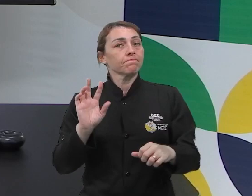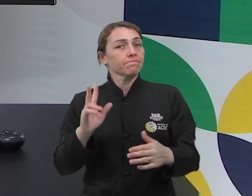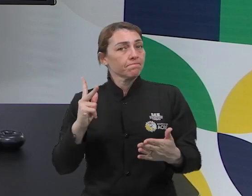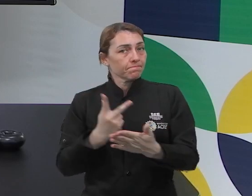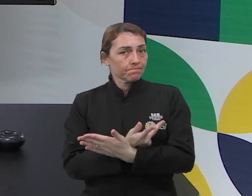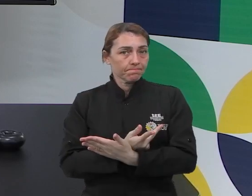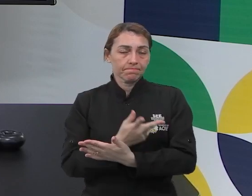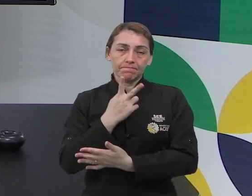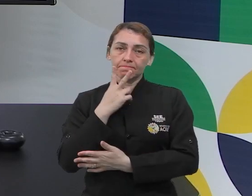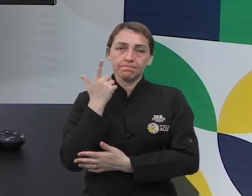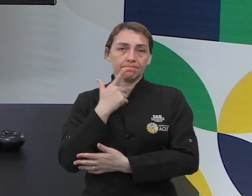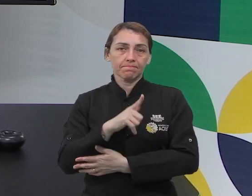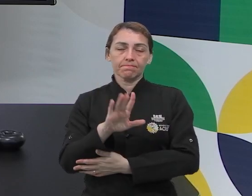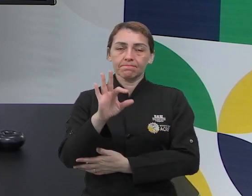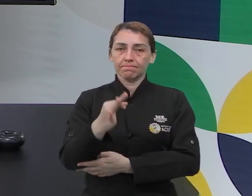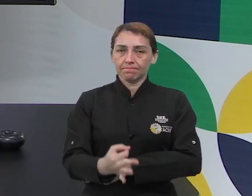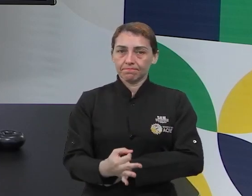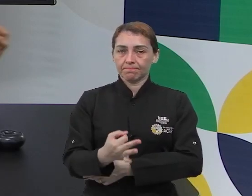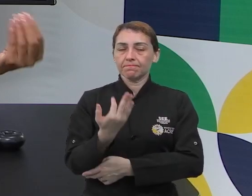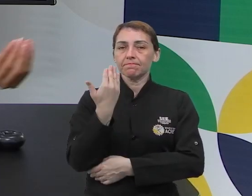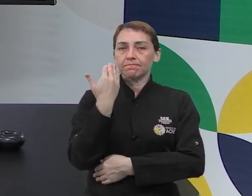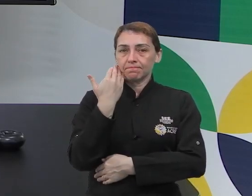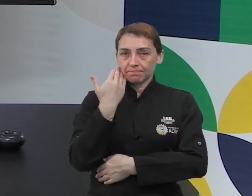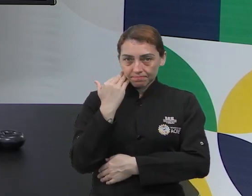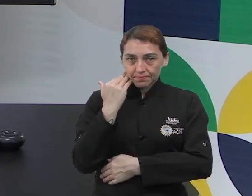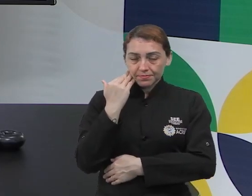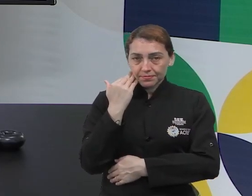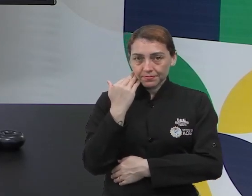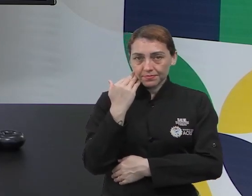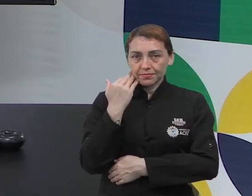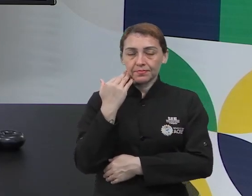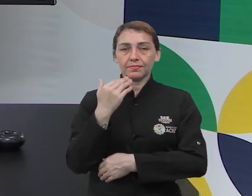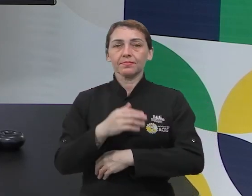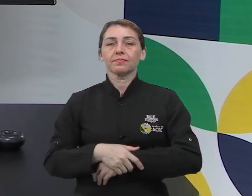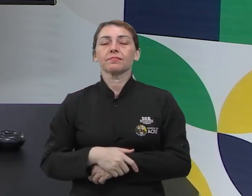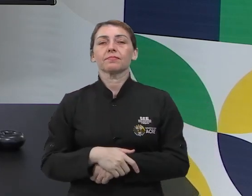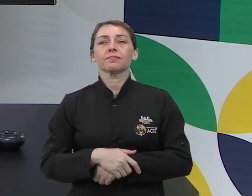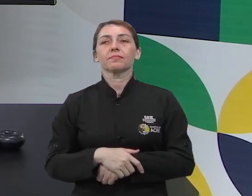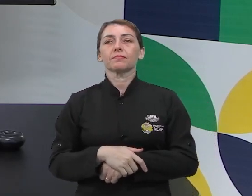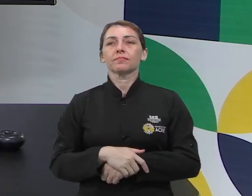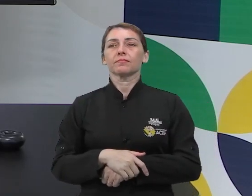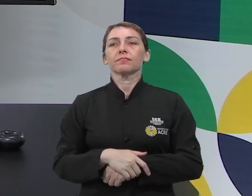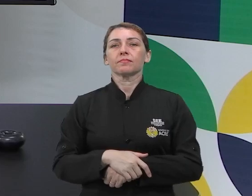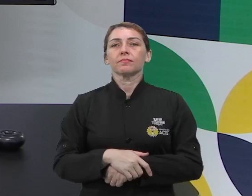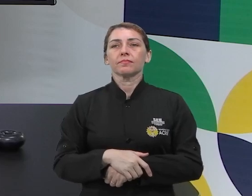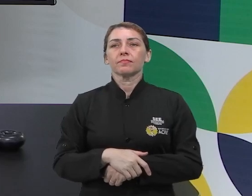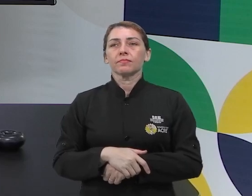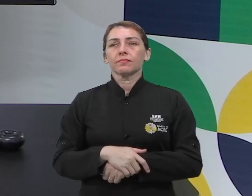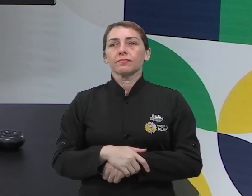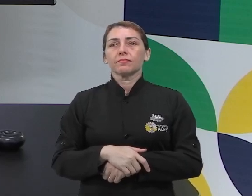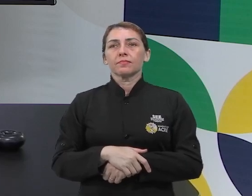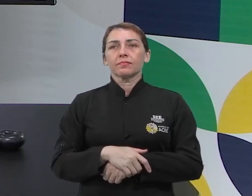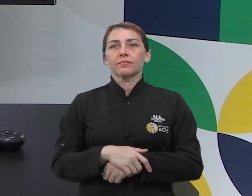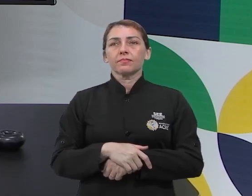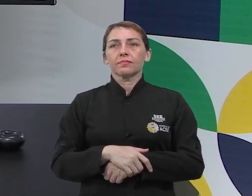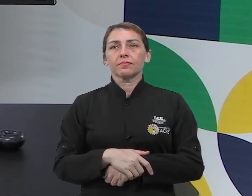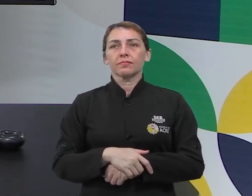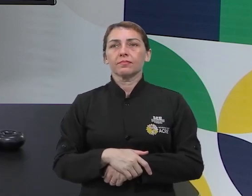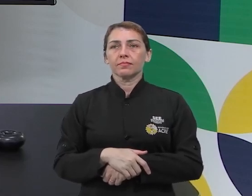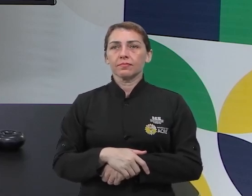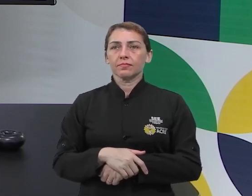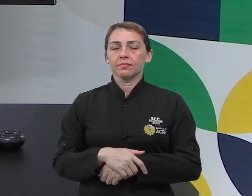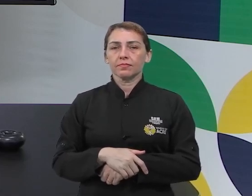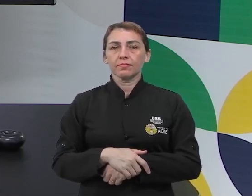aí resolver de uma forma clara, já que é um conjunto ali das coisas, tá? Desses conceitos. Então, nós temos aqui